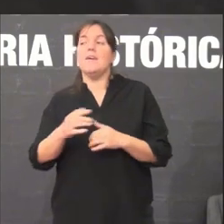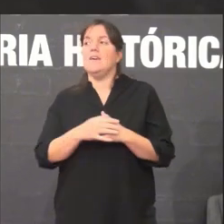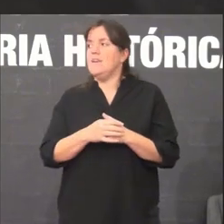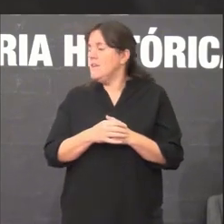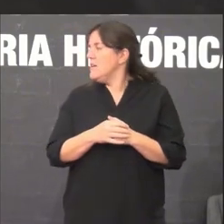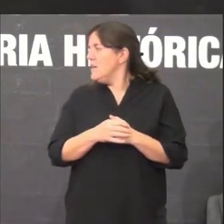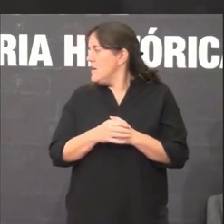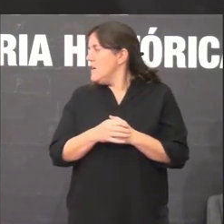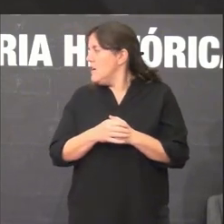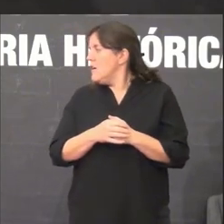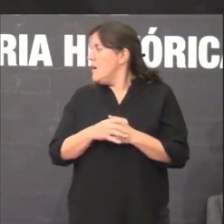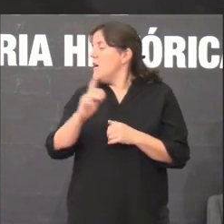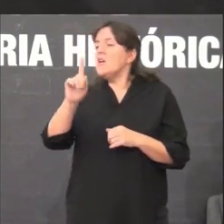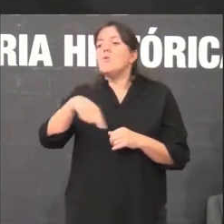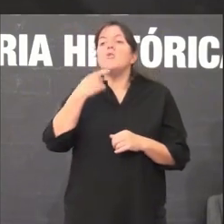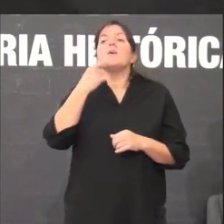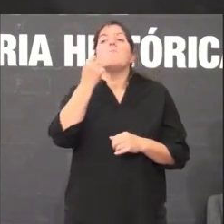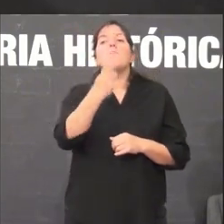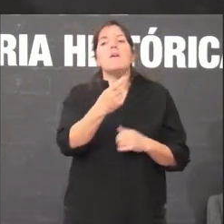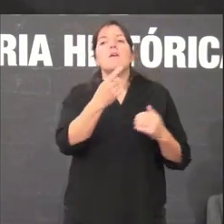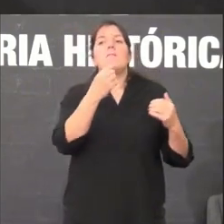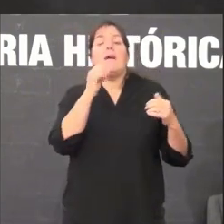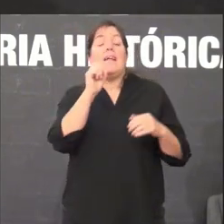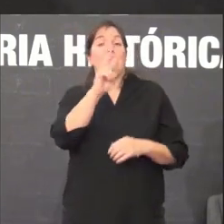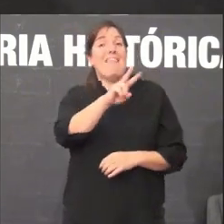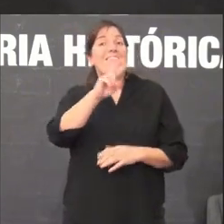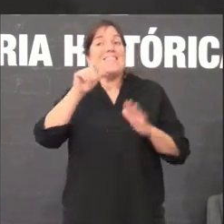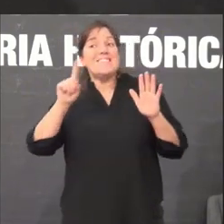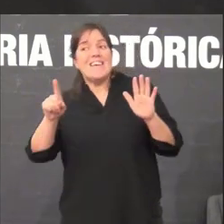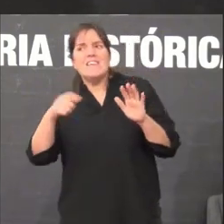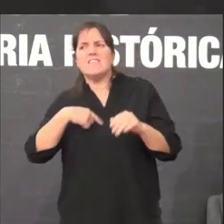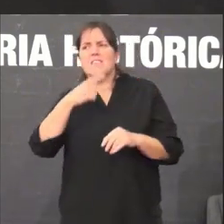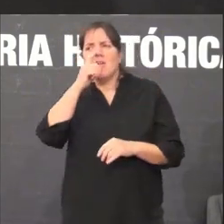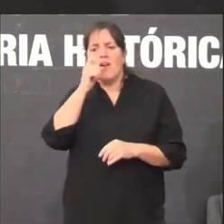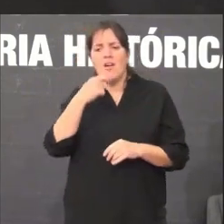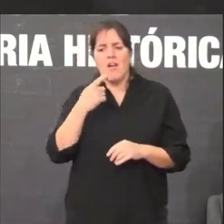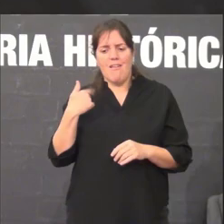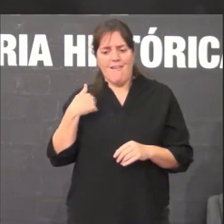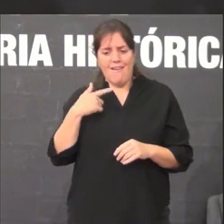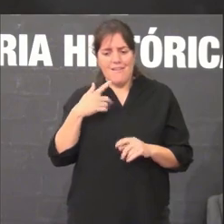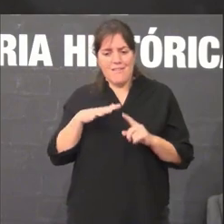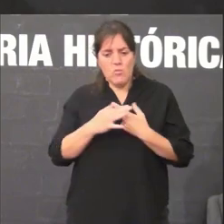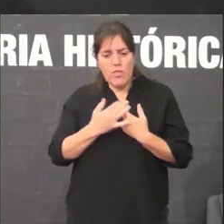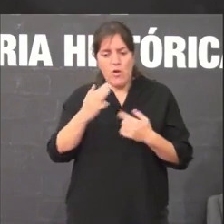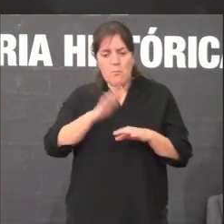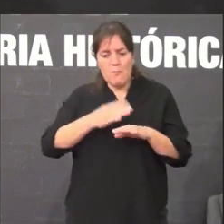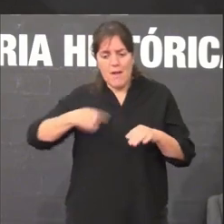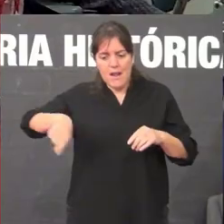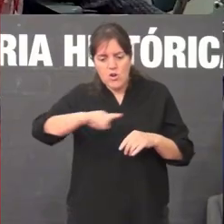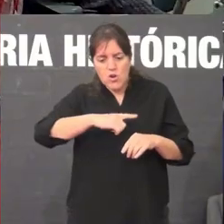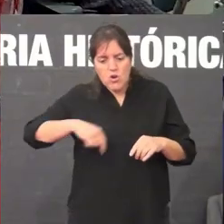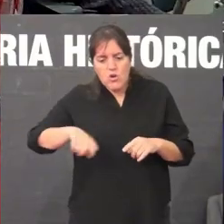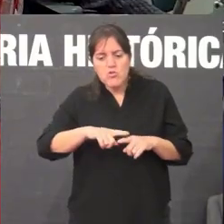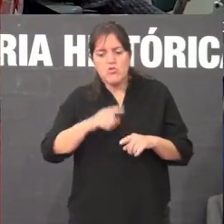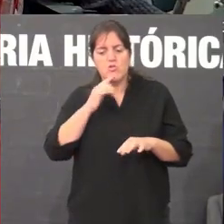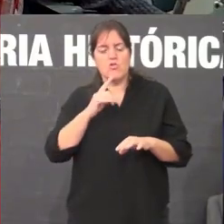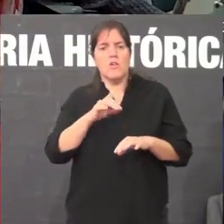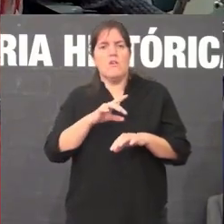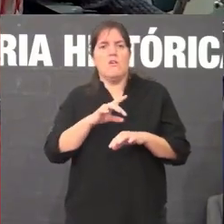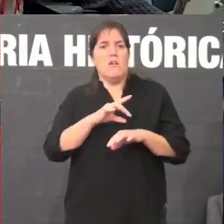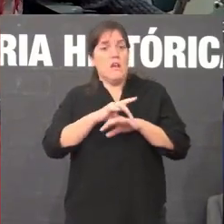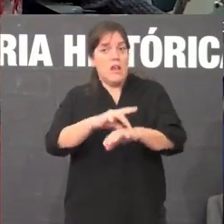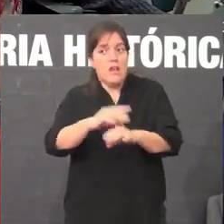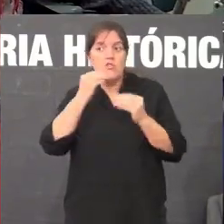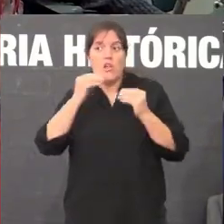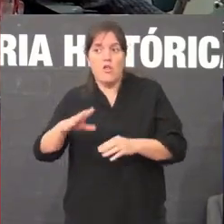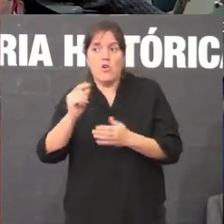até 2026, tendo em conta que para nós, ou para a grande maioria dos historiadores, o